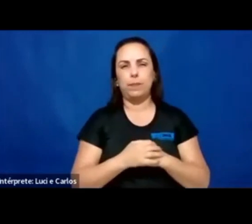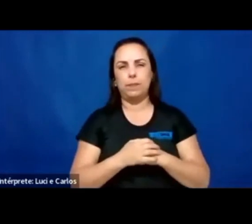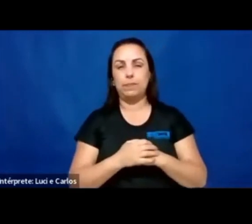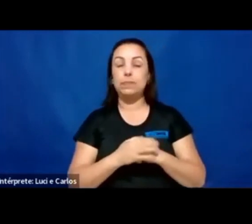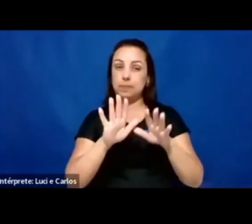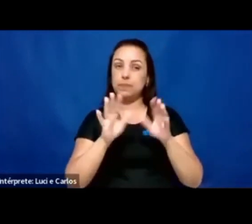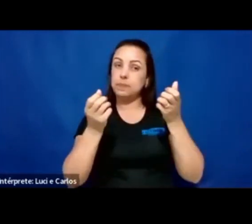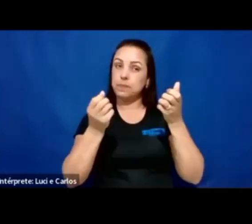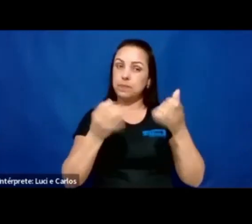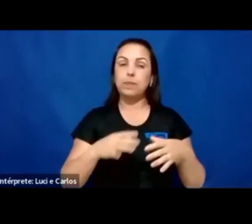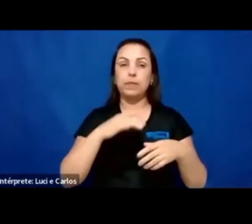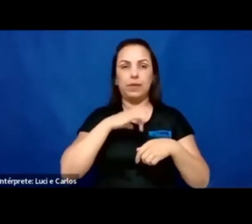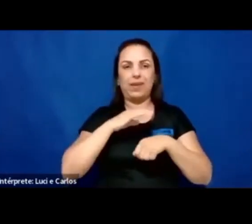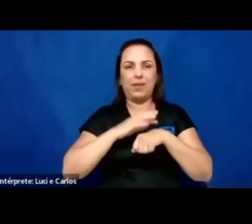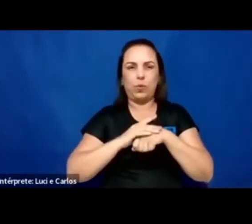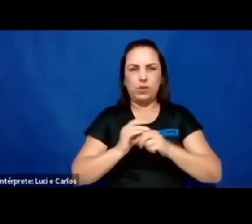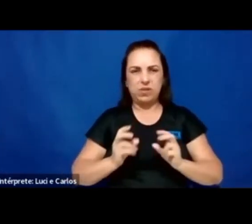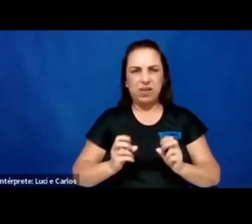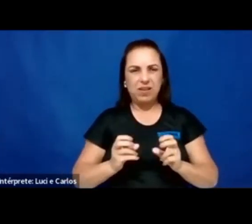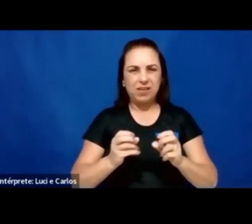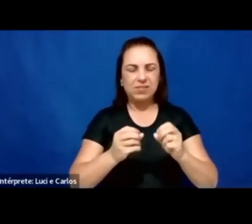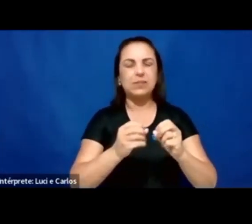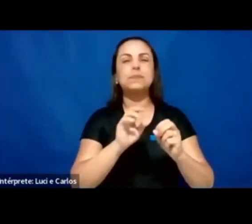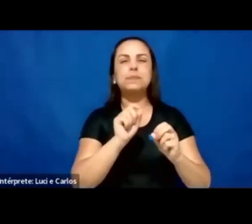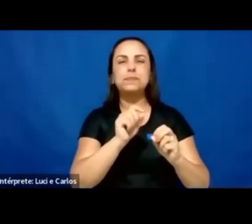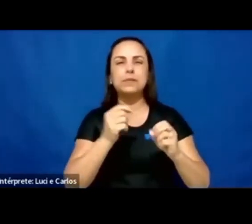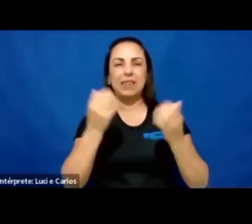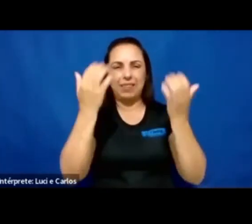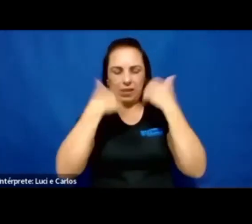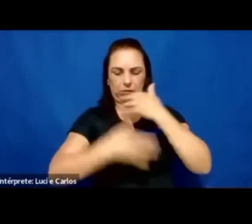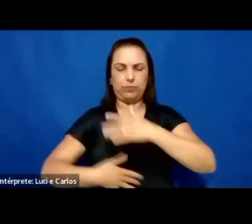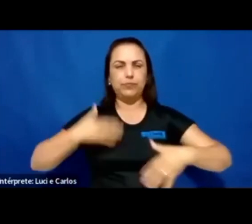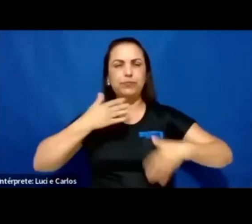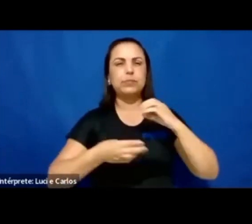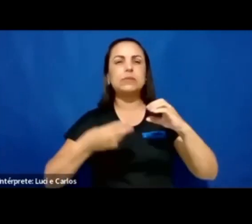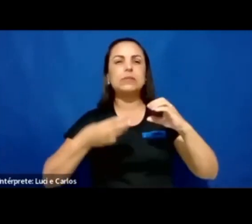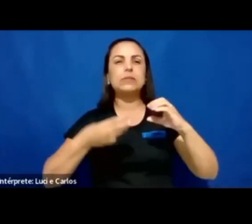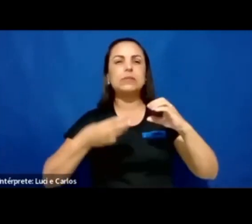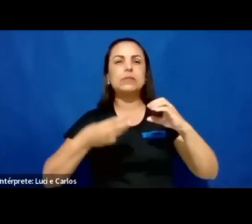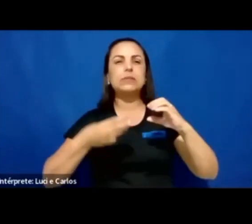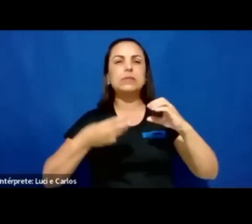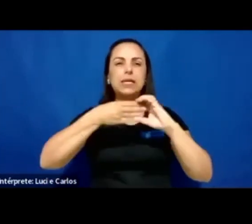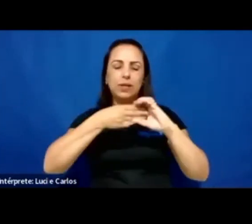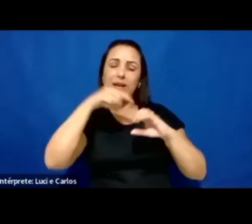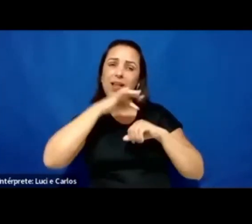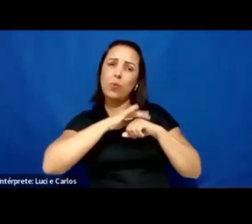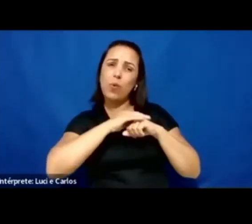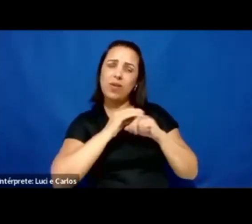você saber sobre a célula cancerígena, que a célula cancerígena, ela é uma célula que não morre. Ela é uma